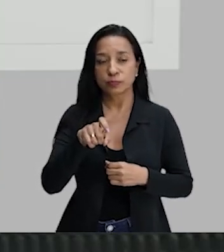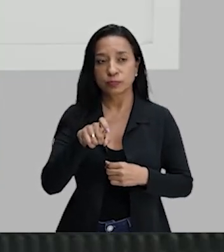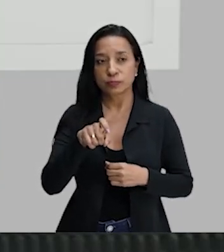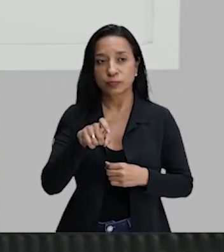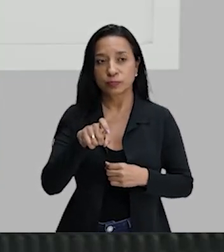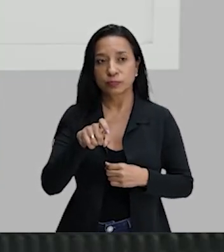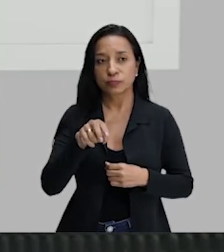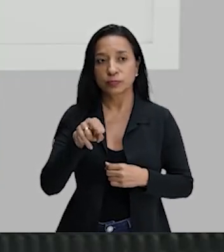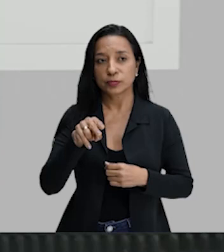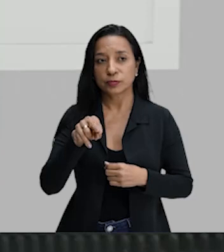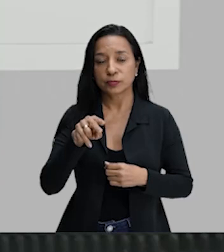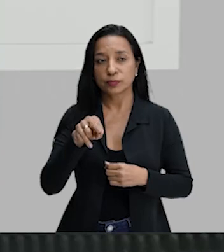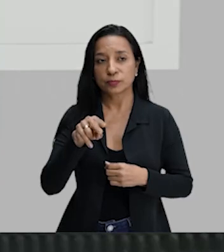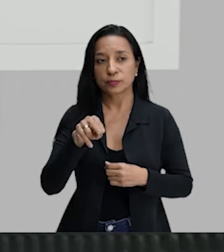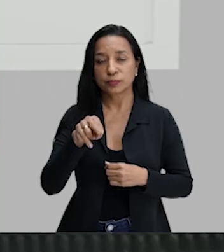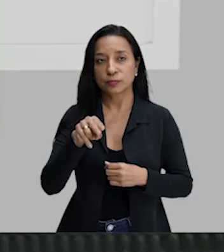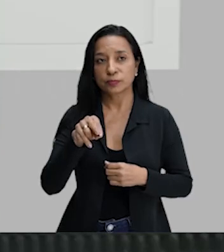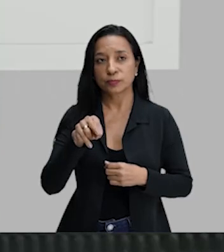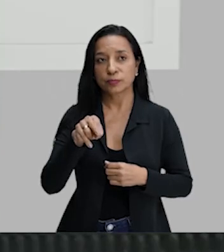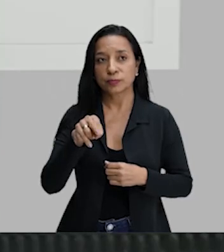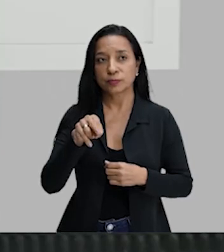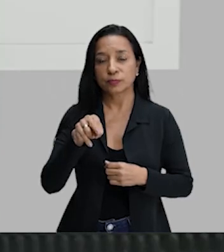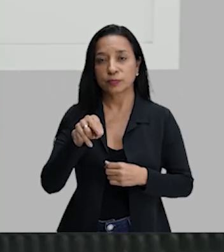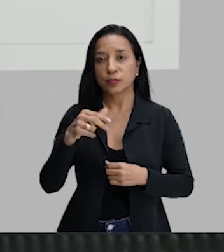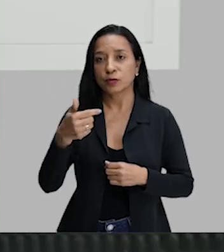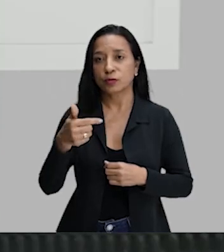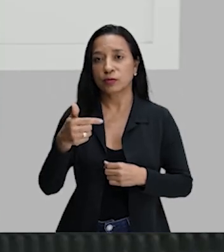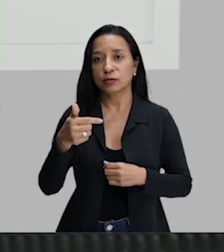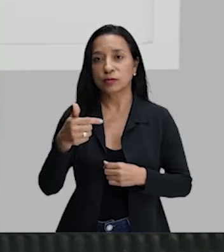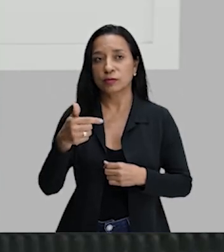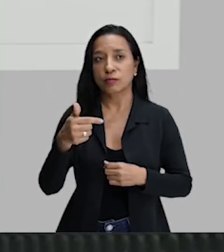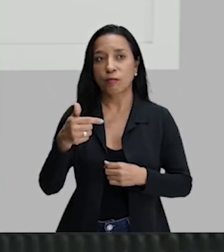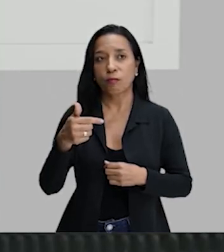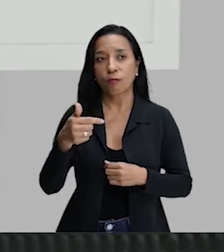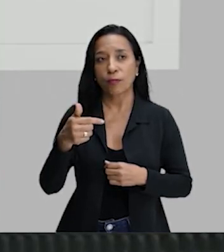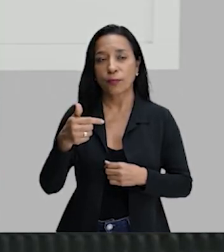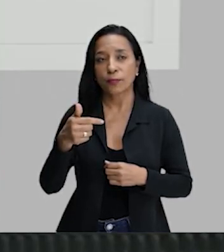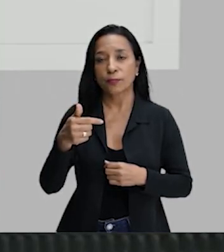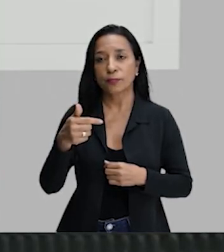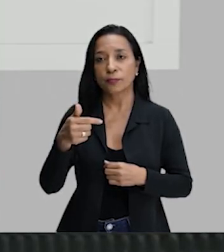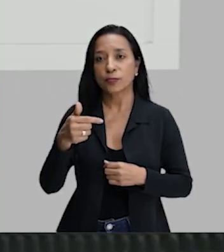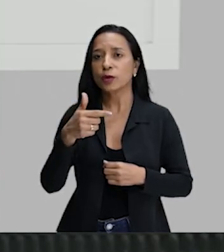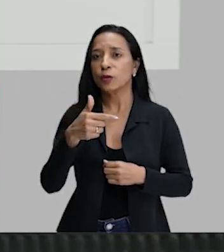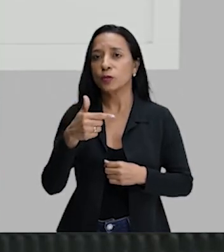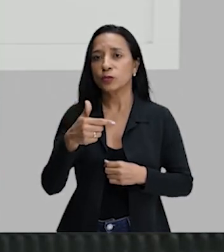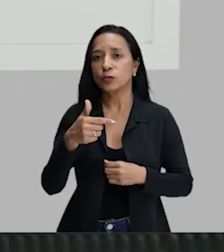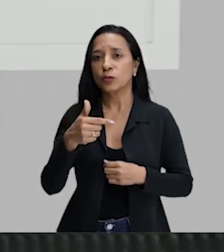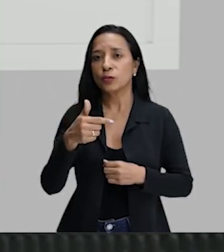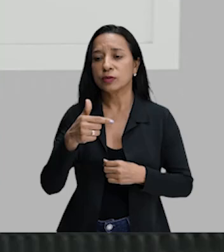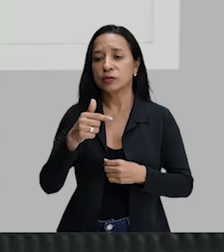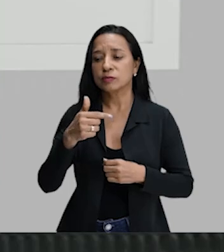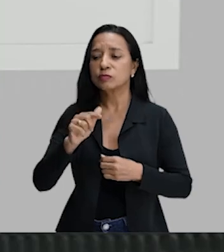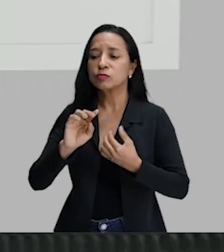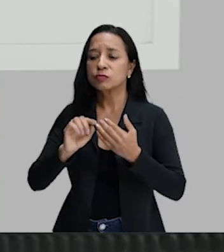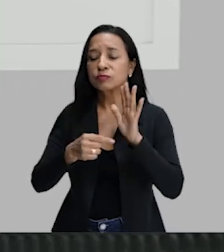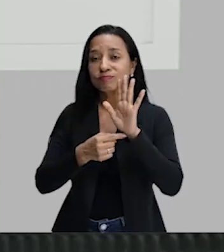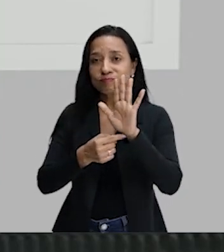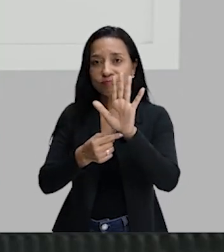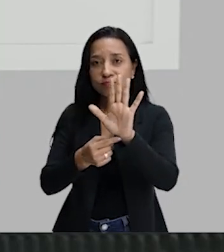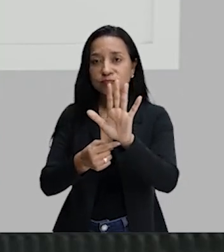vai ser igual a 2, que é esse carinha aqui que eu deixei em evidência,